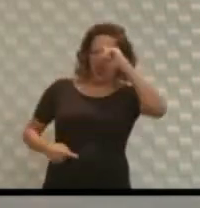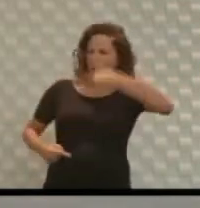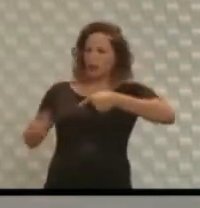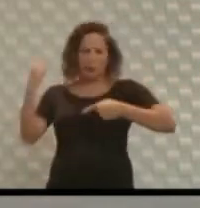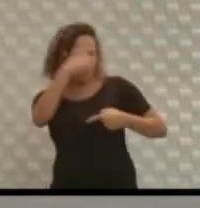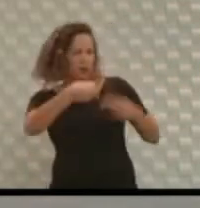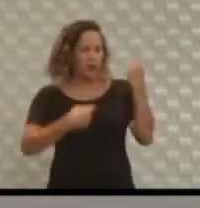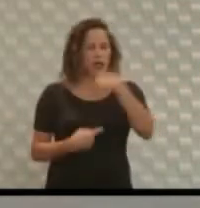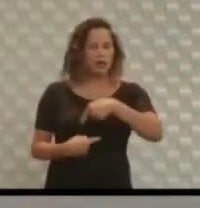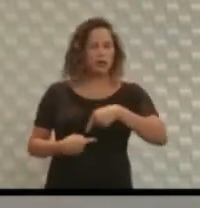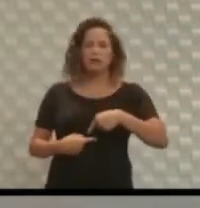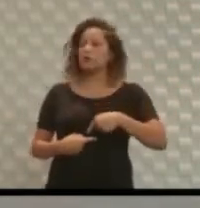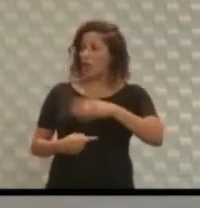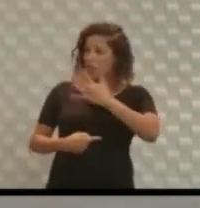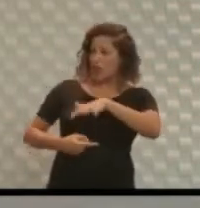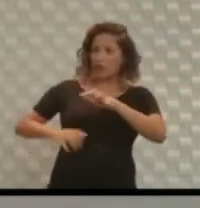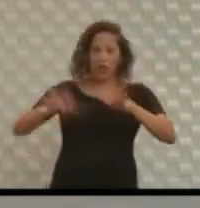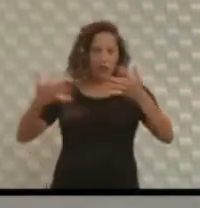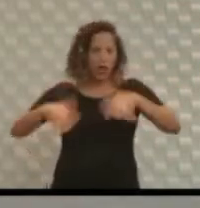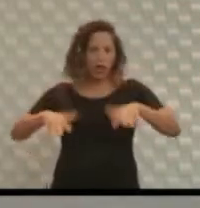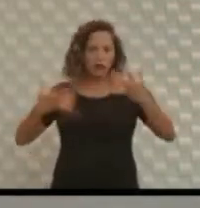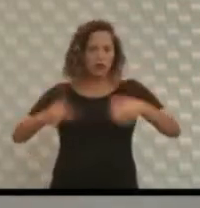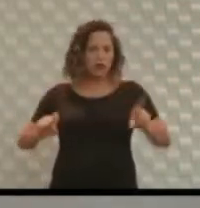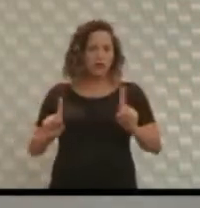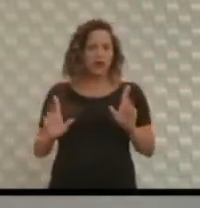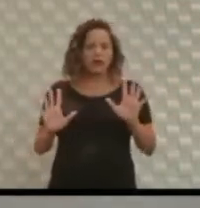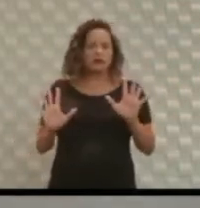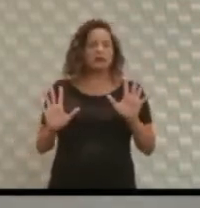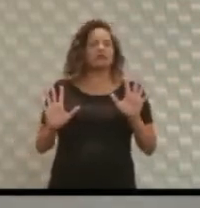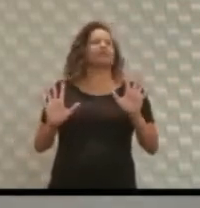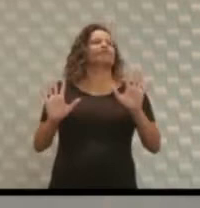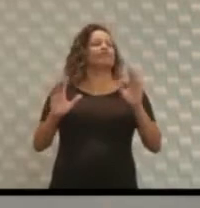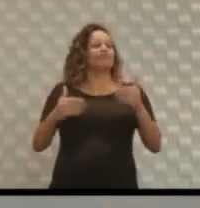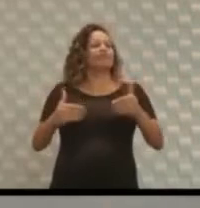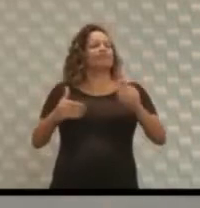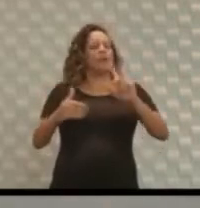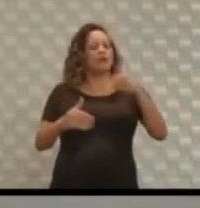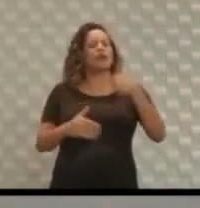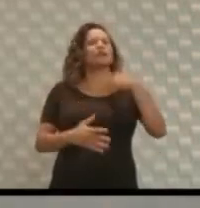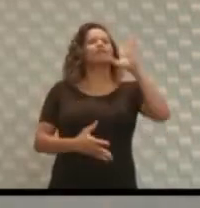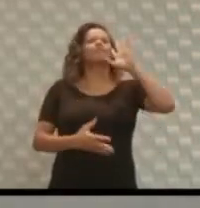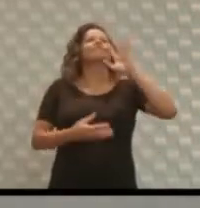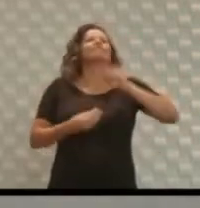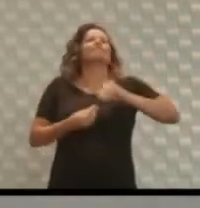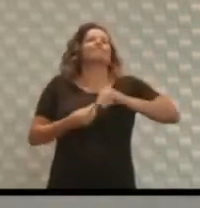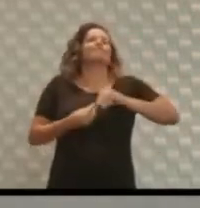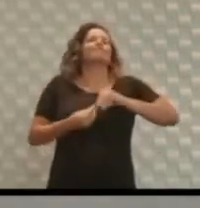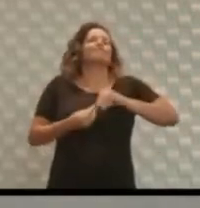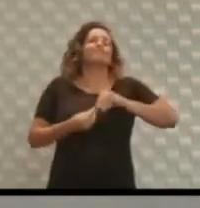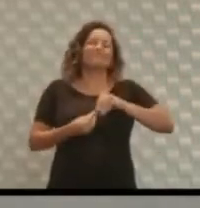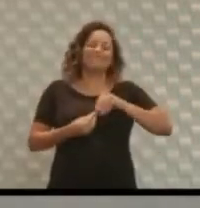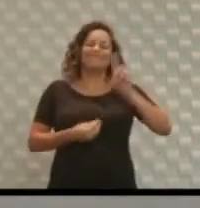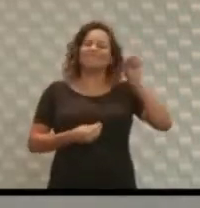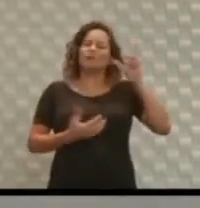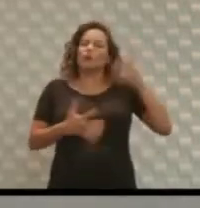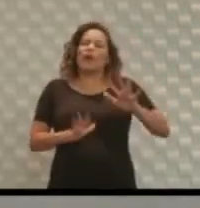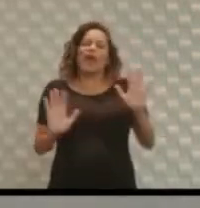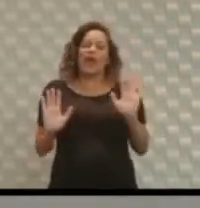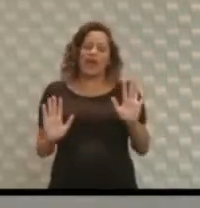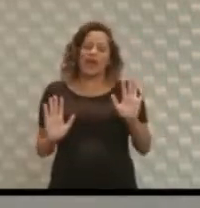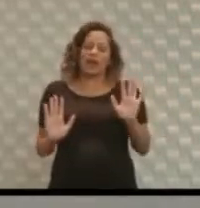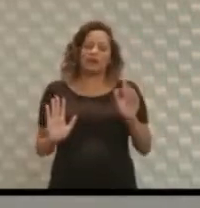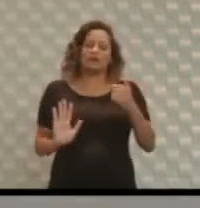briga. Até que um dia eu entendi que não era bem assim que Deus queria. Que Deus queria que